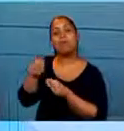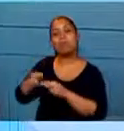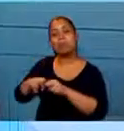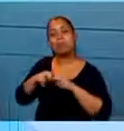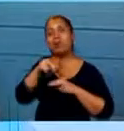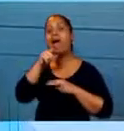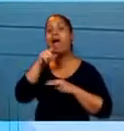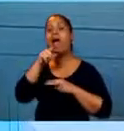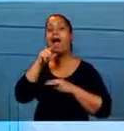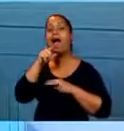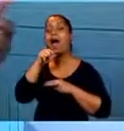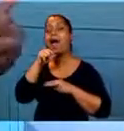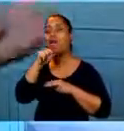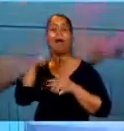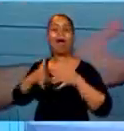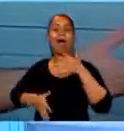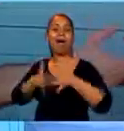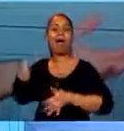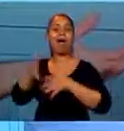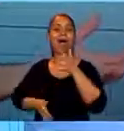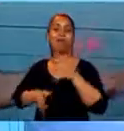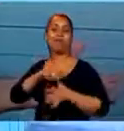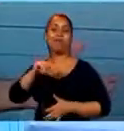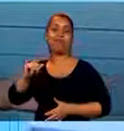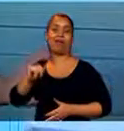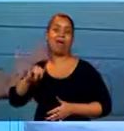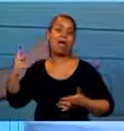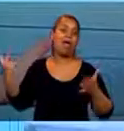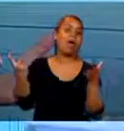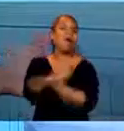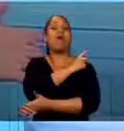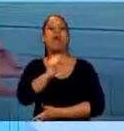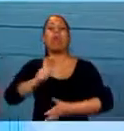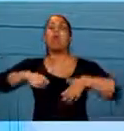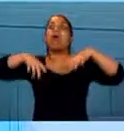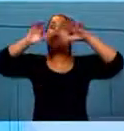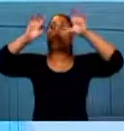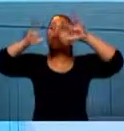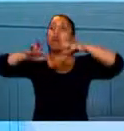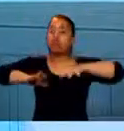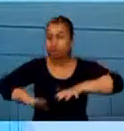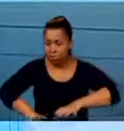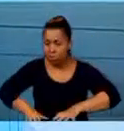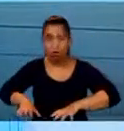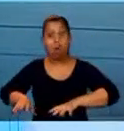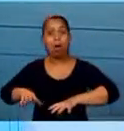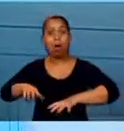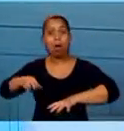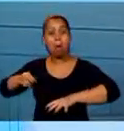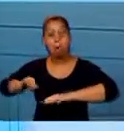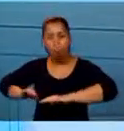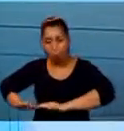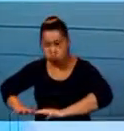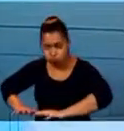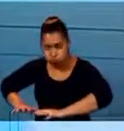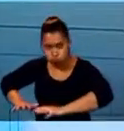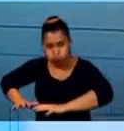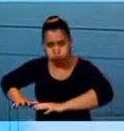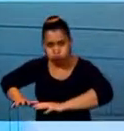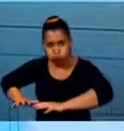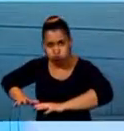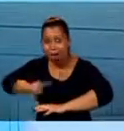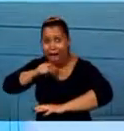fluição das águas. E daí nós temos as enchentes. Não é? Então, as pessoas precisam